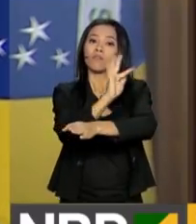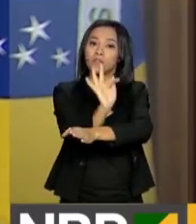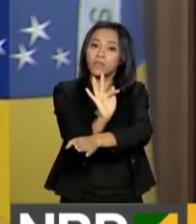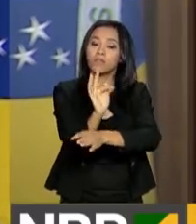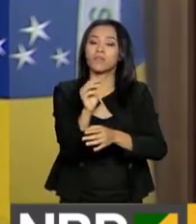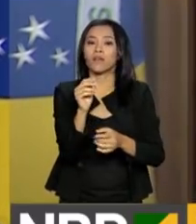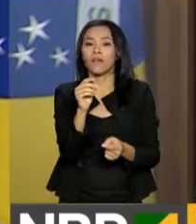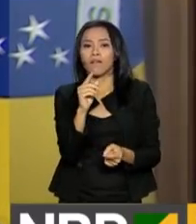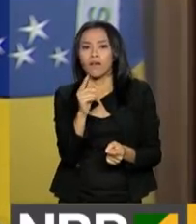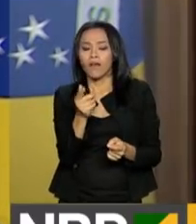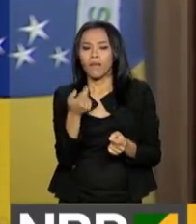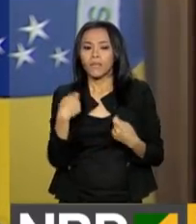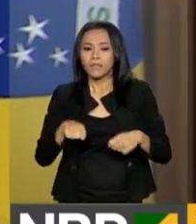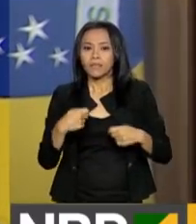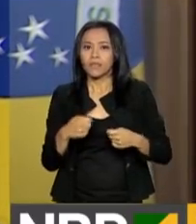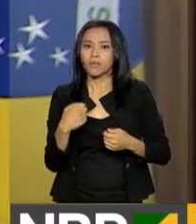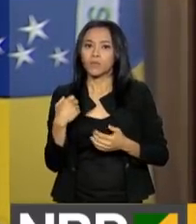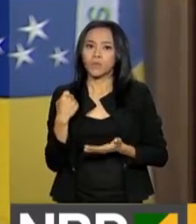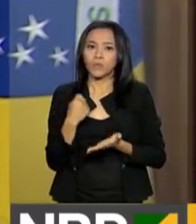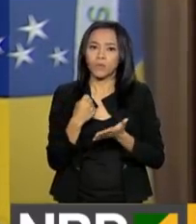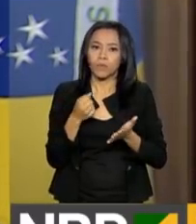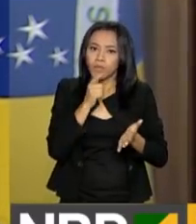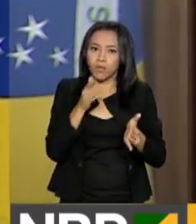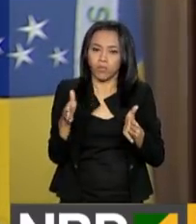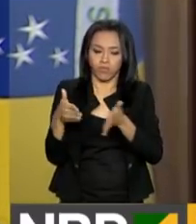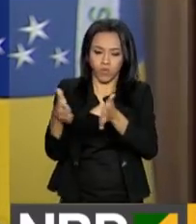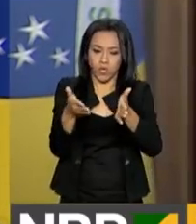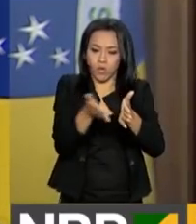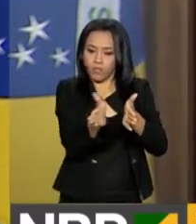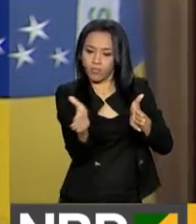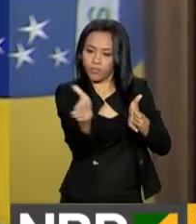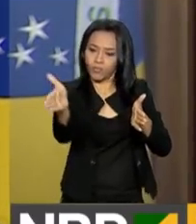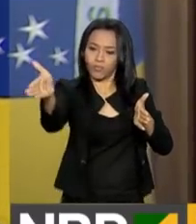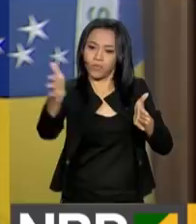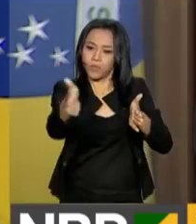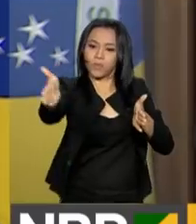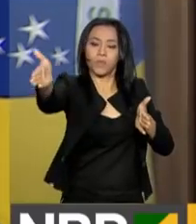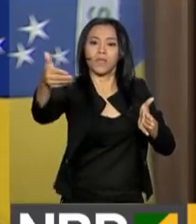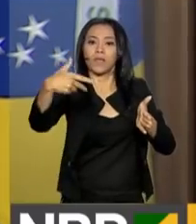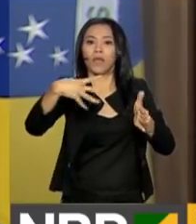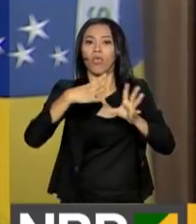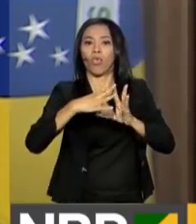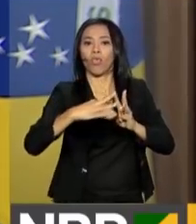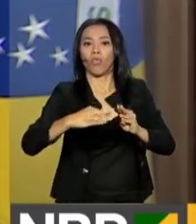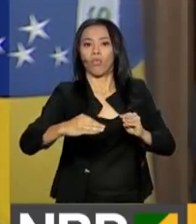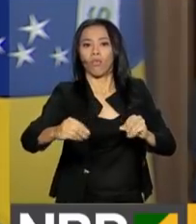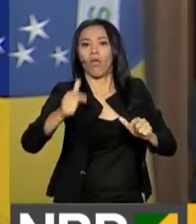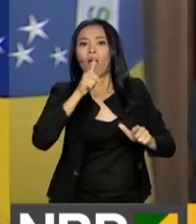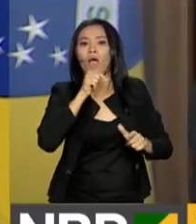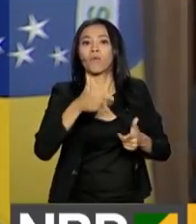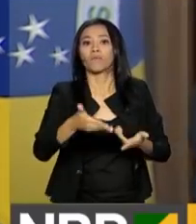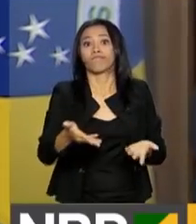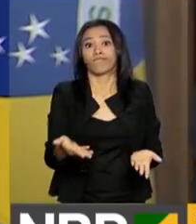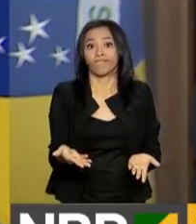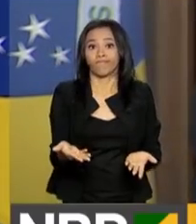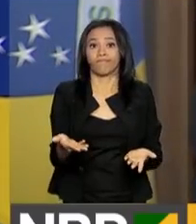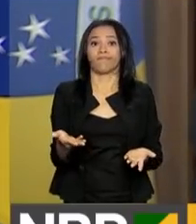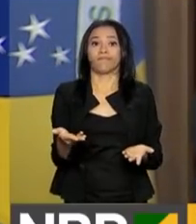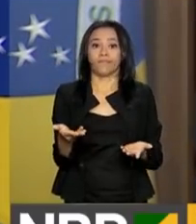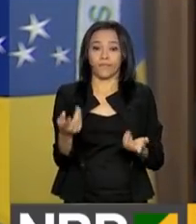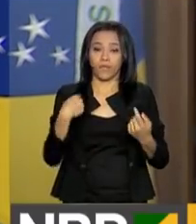vários trechos como o da transposição e outros tantos e perderá vá não é que nós estamos aplicando